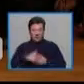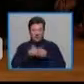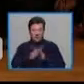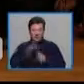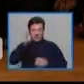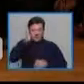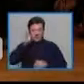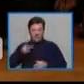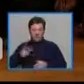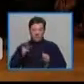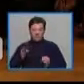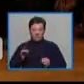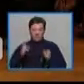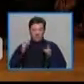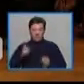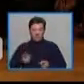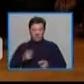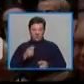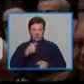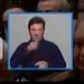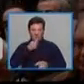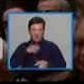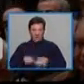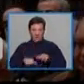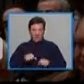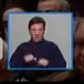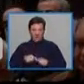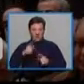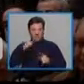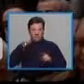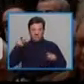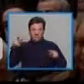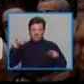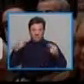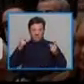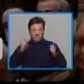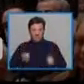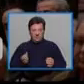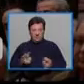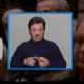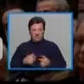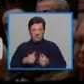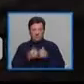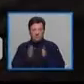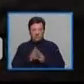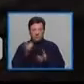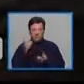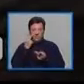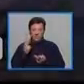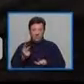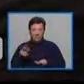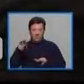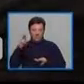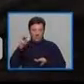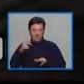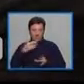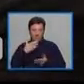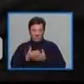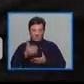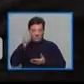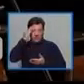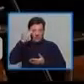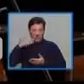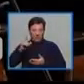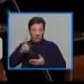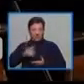todos sabem que é preciso começar a marcar terreno debaixo dos holofotes. O que se viu e ouviu deixa